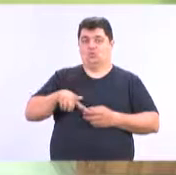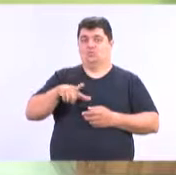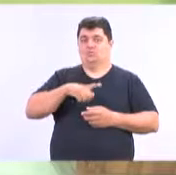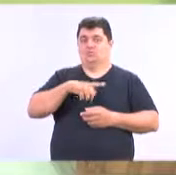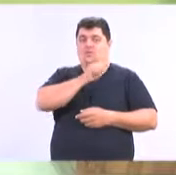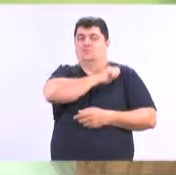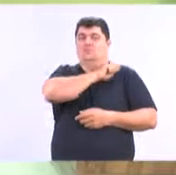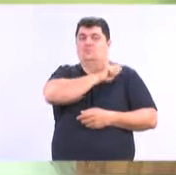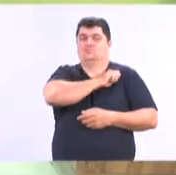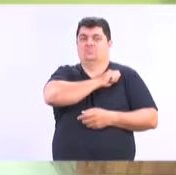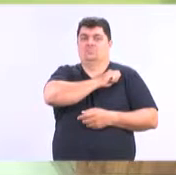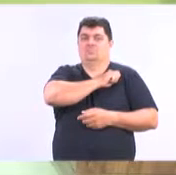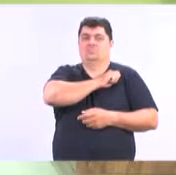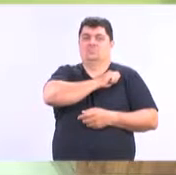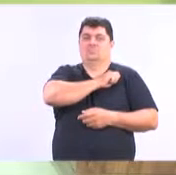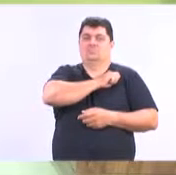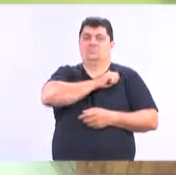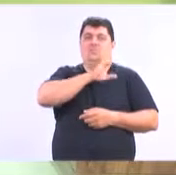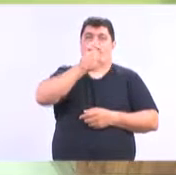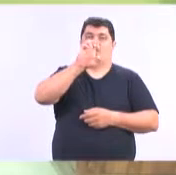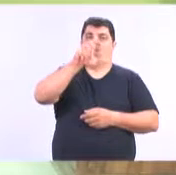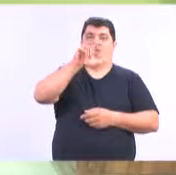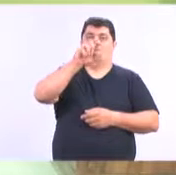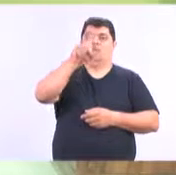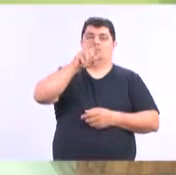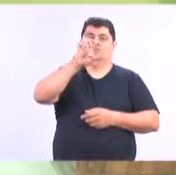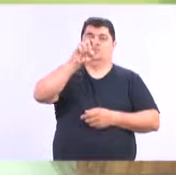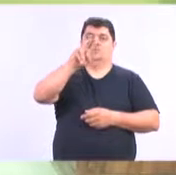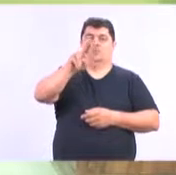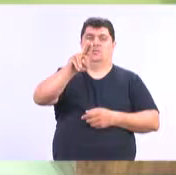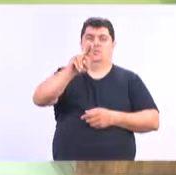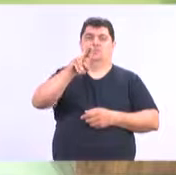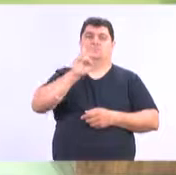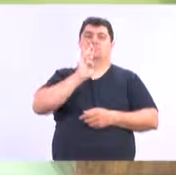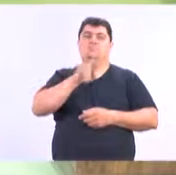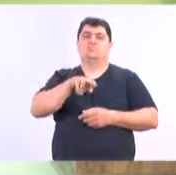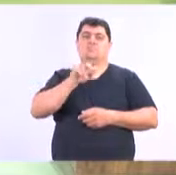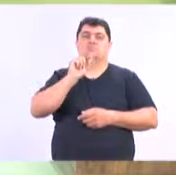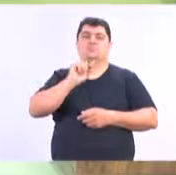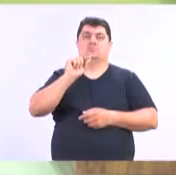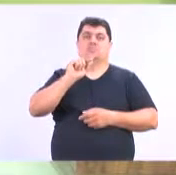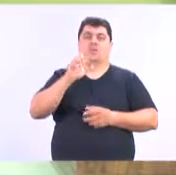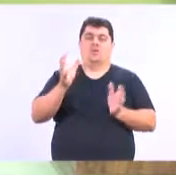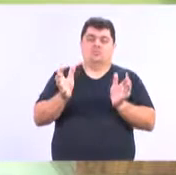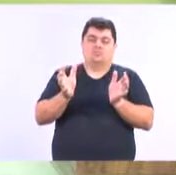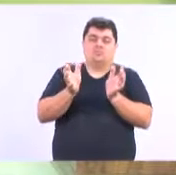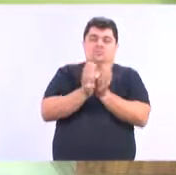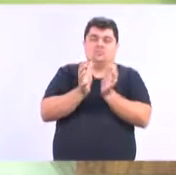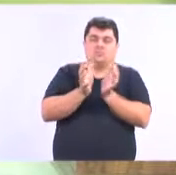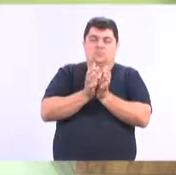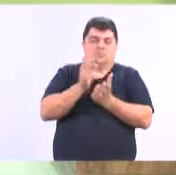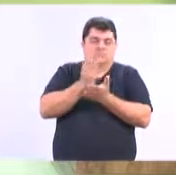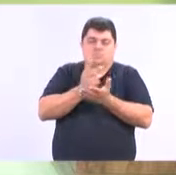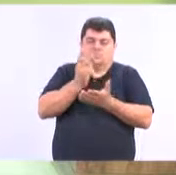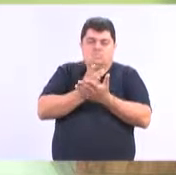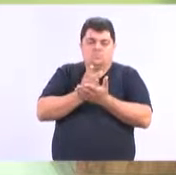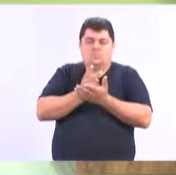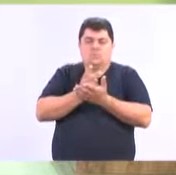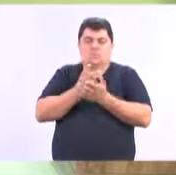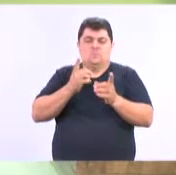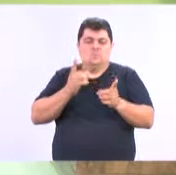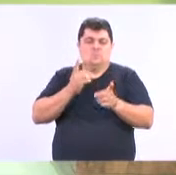aluno que respondeu aqui, ó, o Eliseu. Ele respondeu que é um conjunto sistemático que